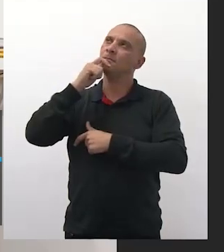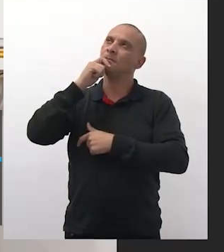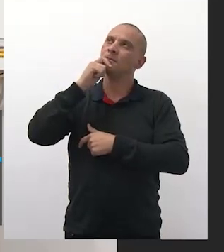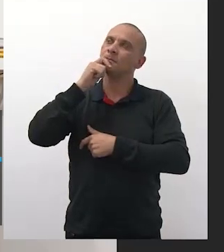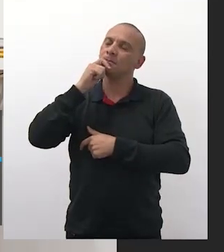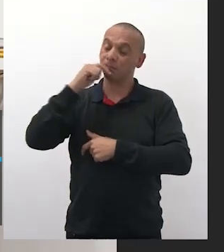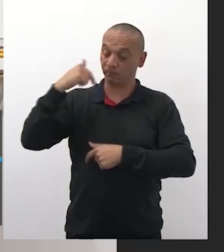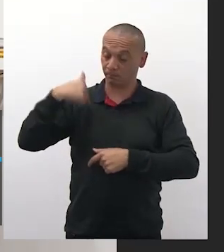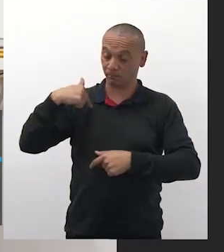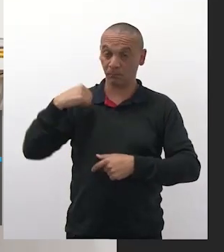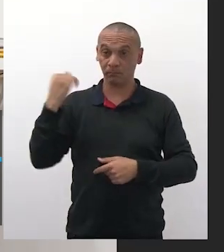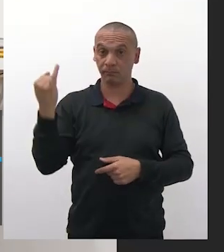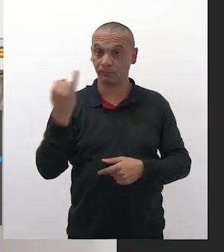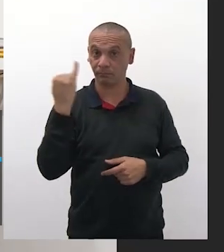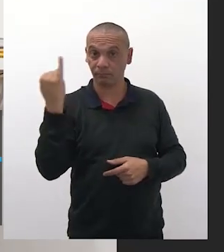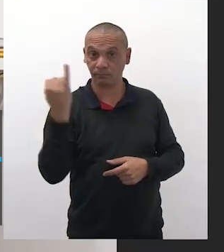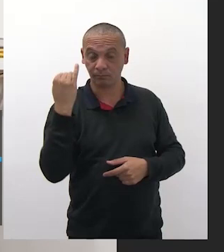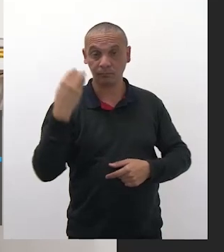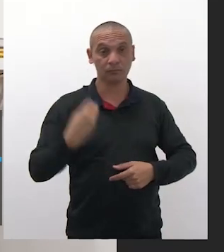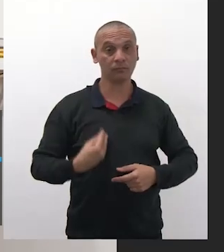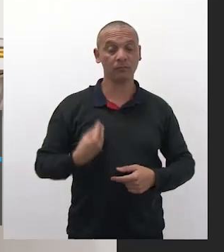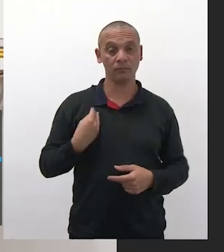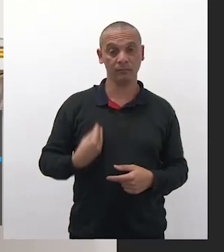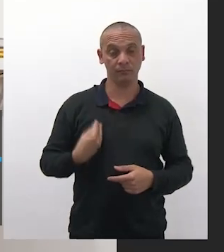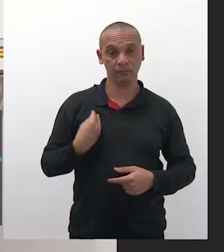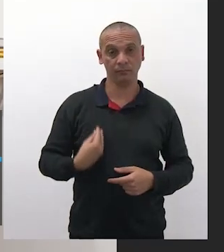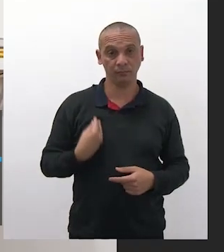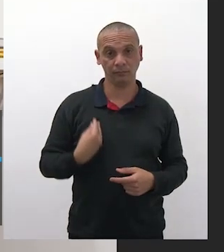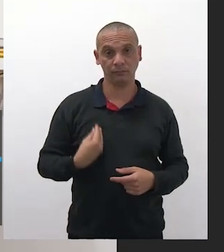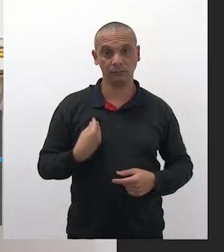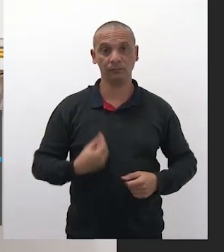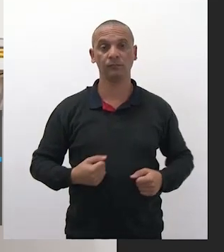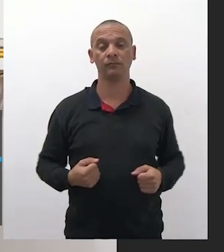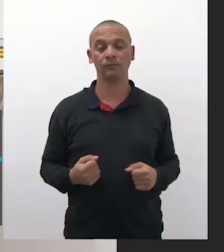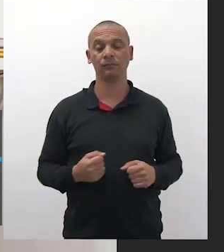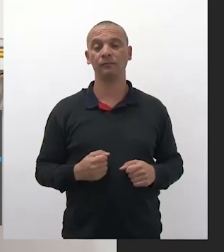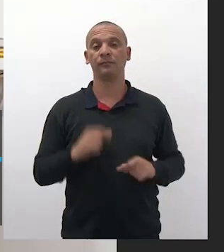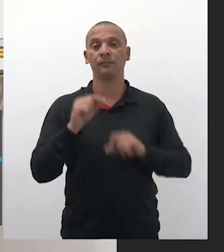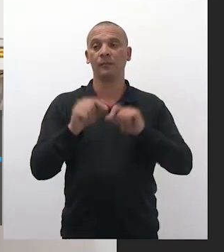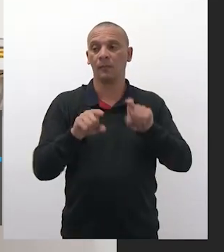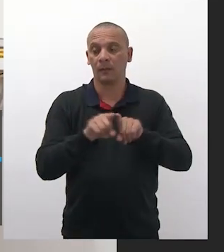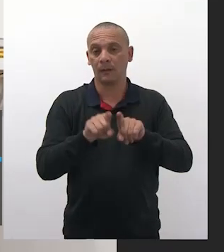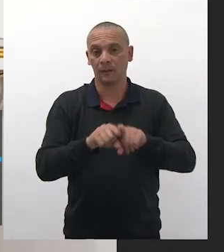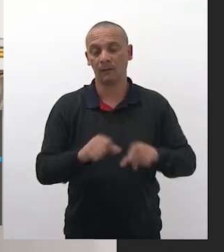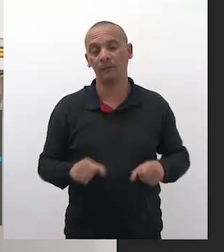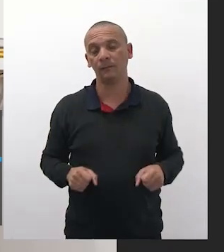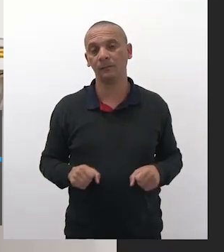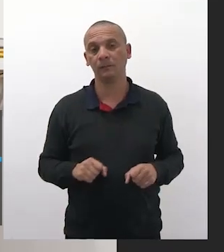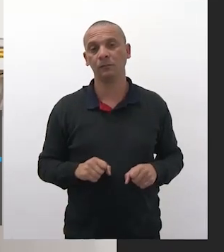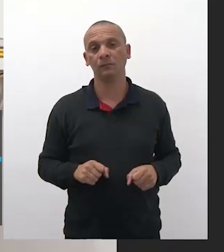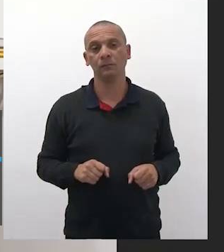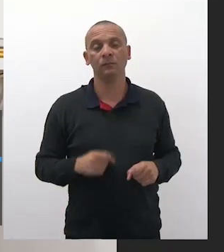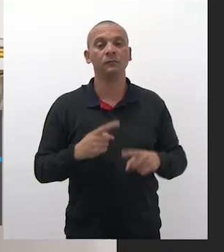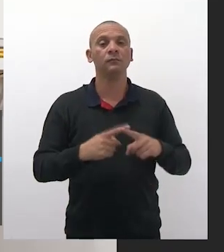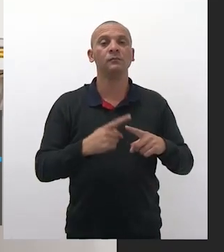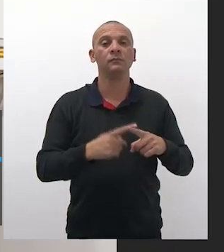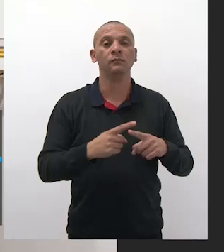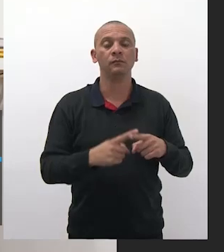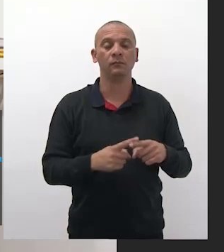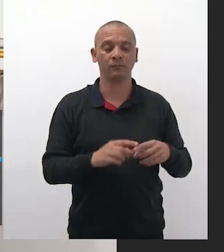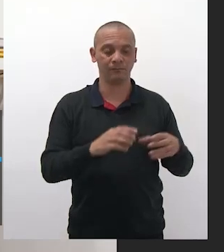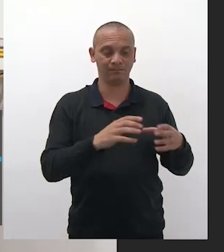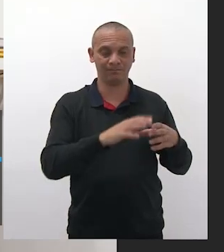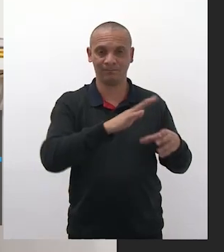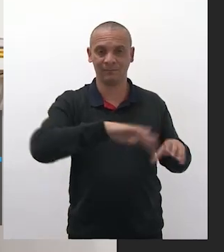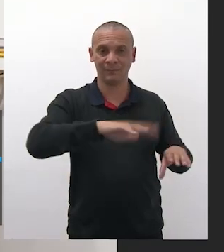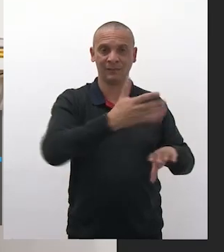muito importante que eu tive no meu processo de alfabetização. Porque as eletivas